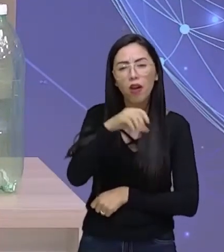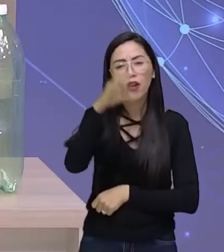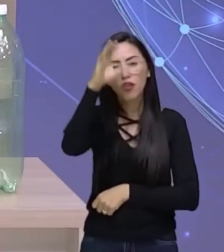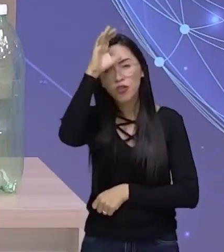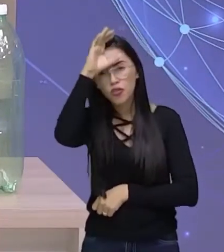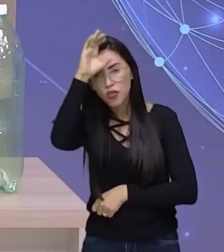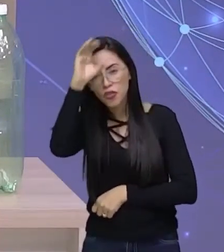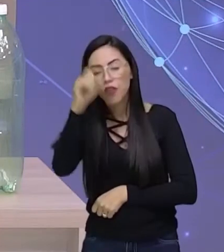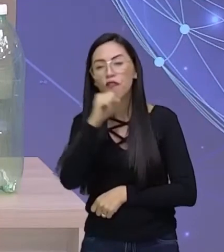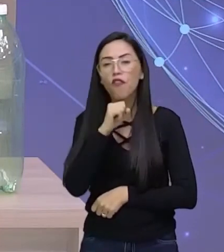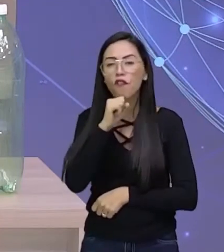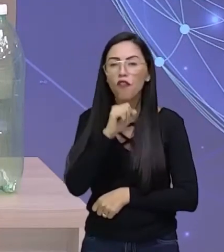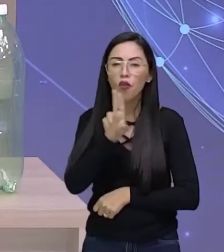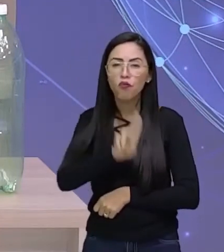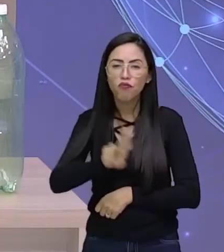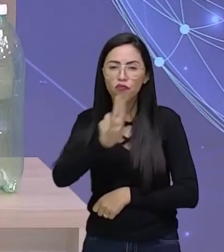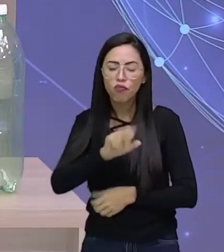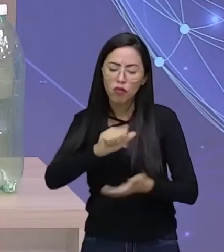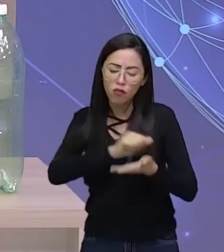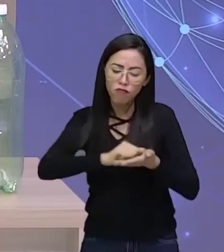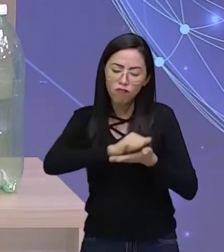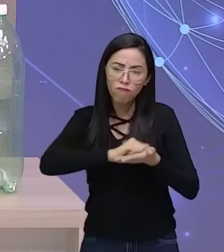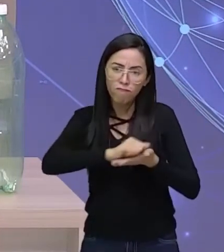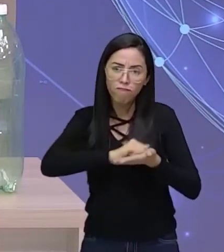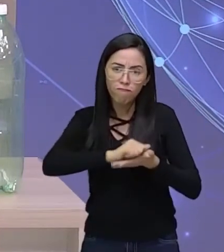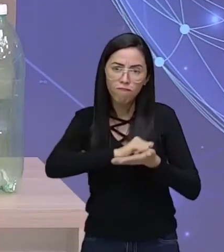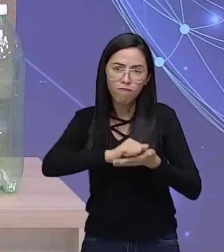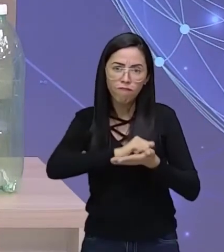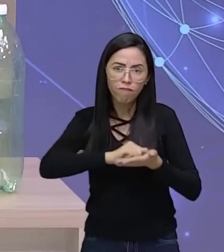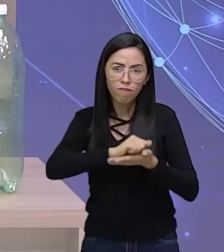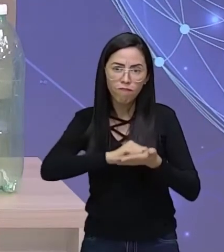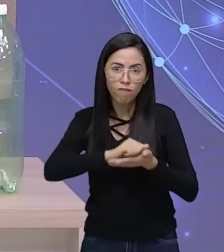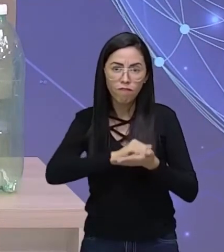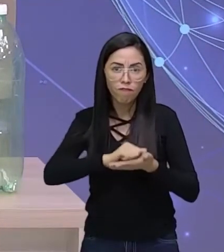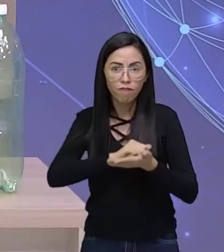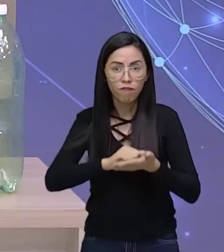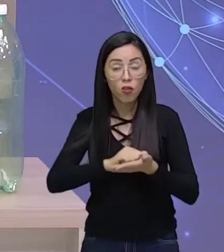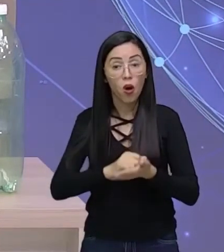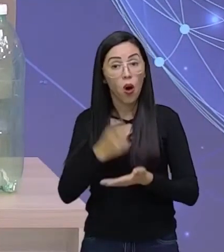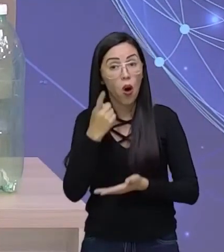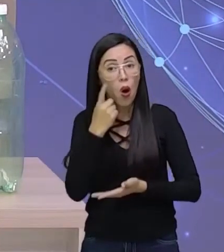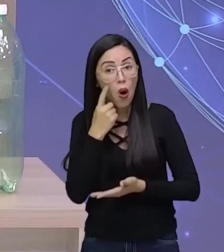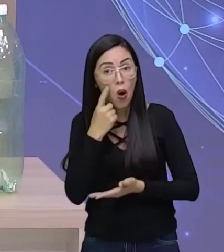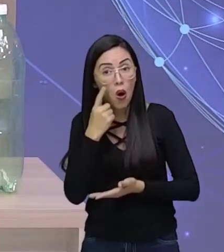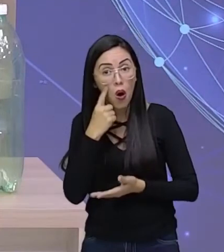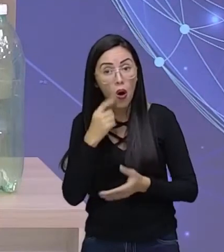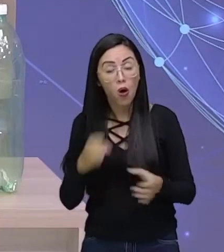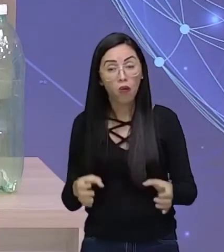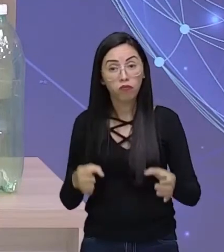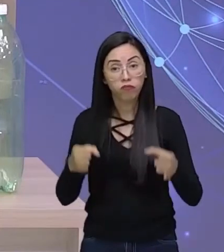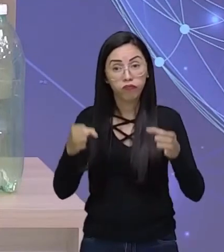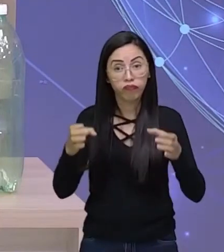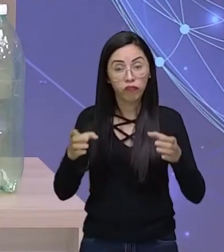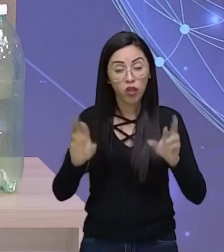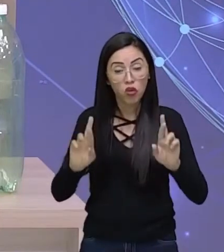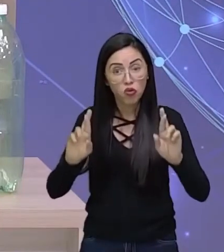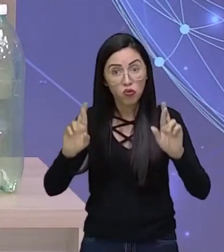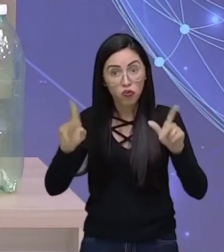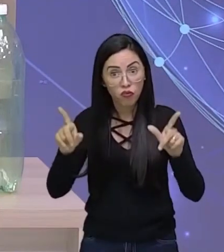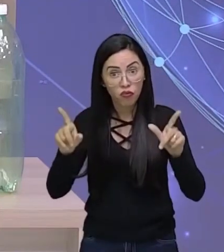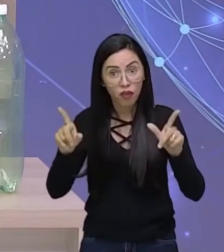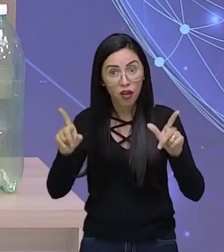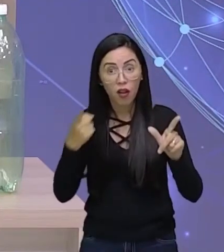massa. Sabão em pedra, né? Que geralmente fala, o que a mãe